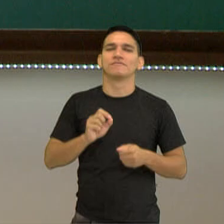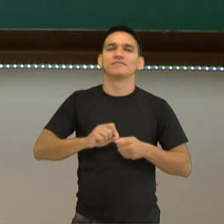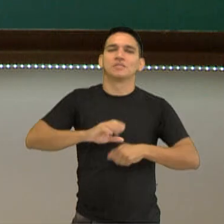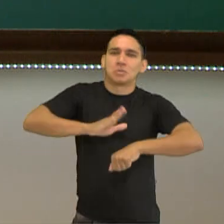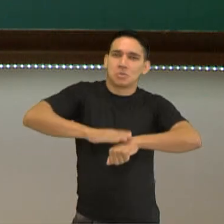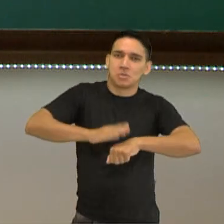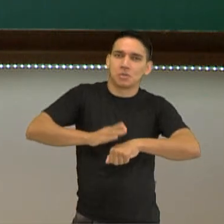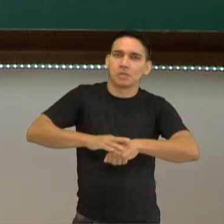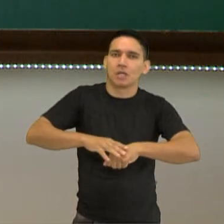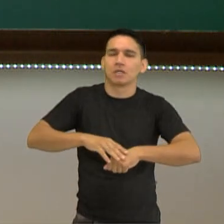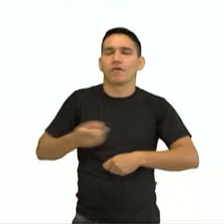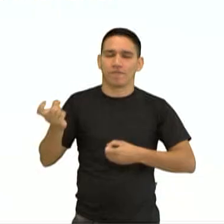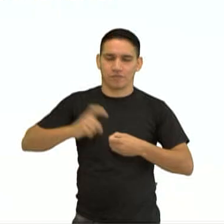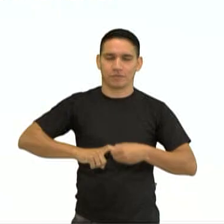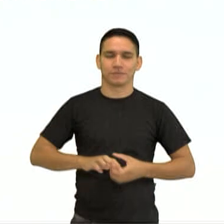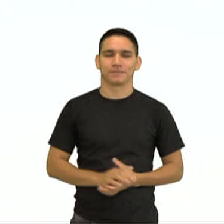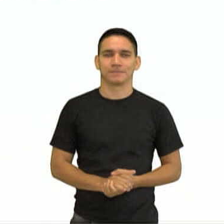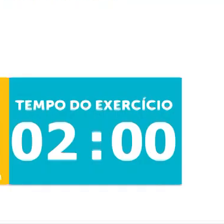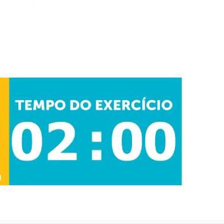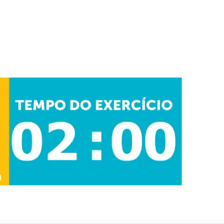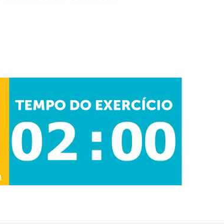esses questionamentos e eu já volto.